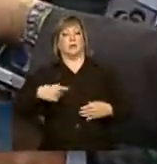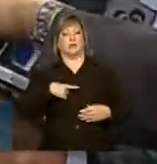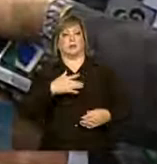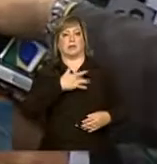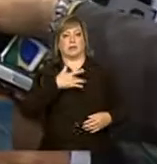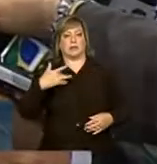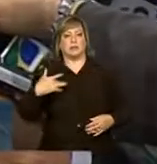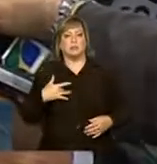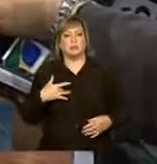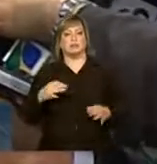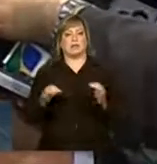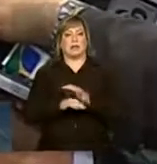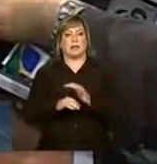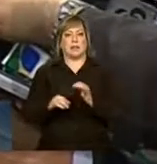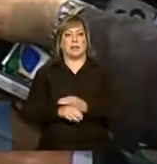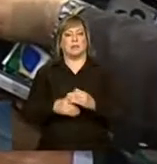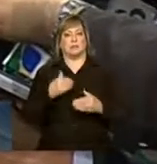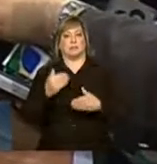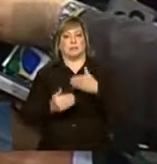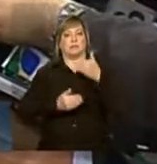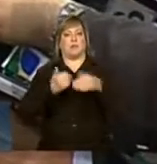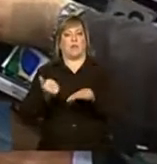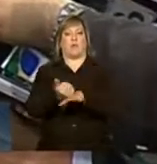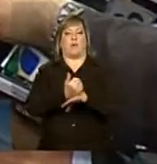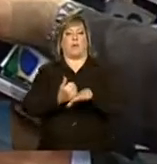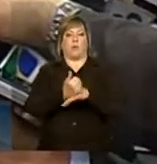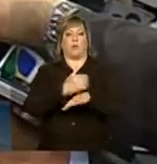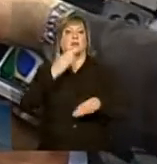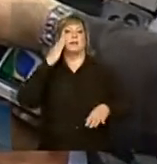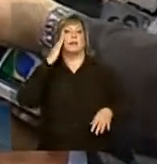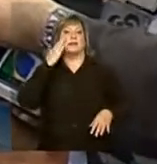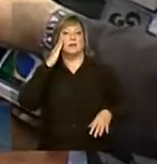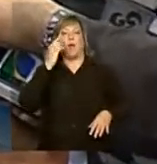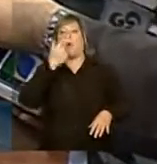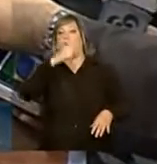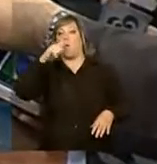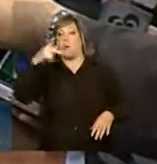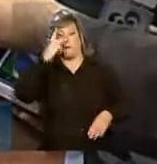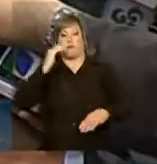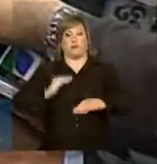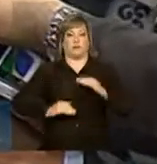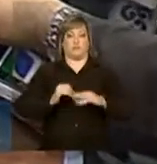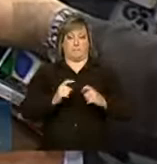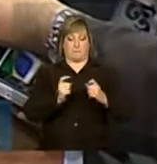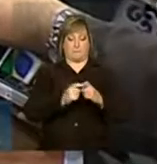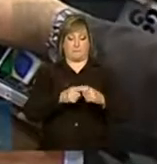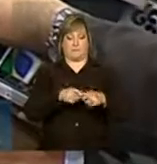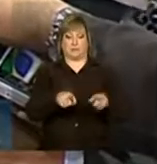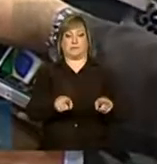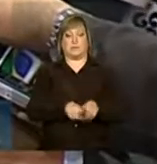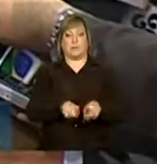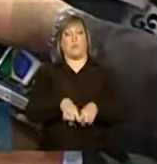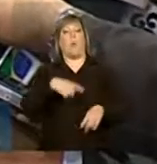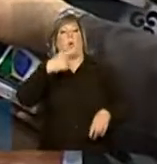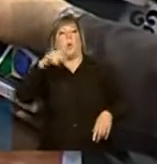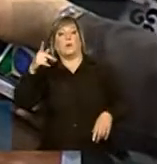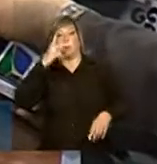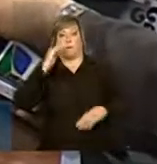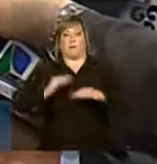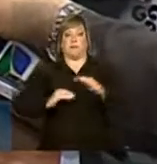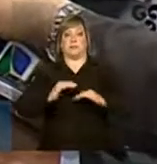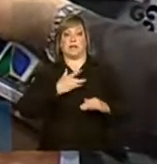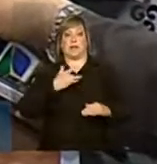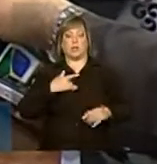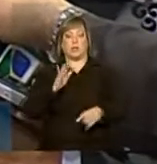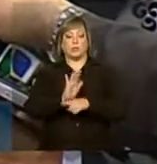vai evoluindo. Cada vez mais nós vamos compreendendo o papel de outros profissionais de saúde, não só dos médicos, no cuidado ao paciente.